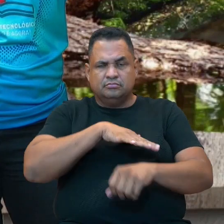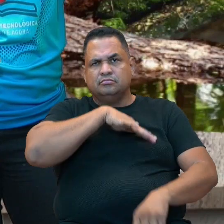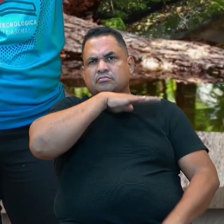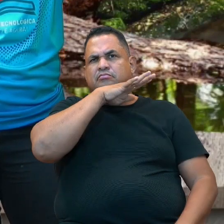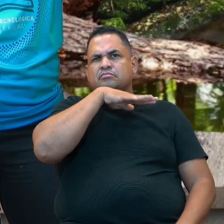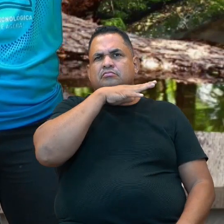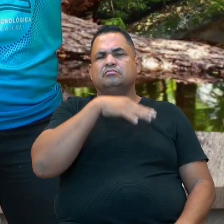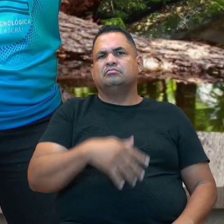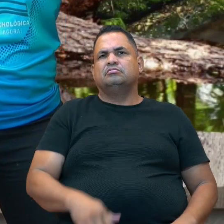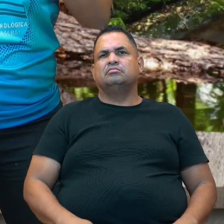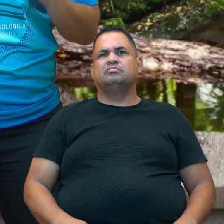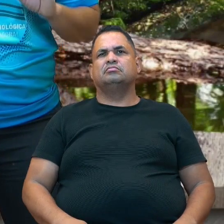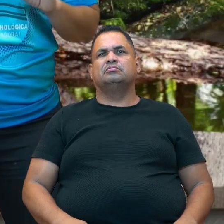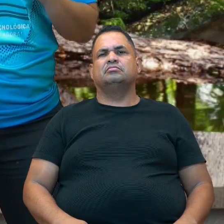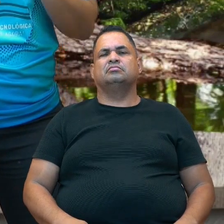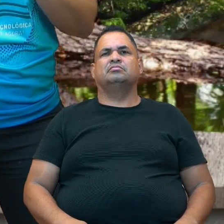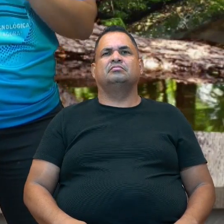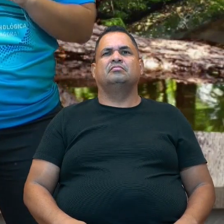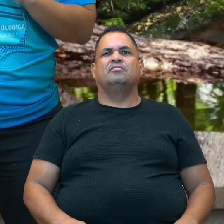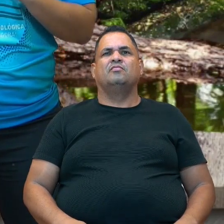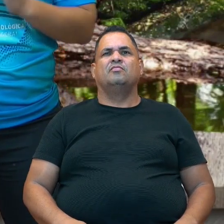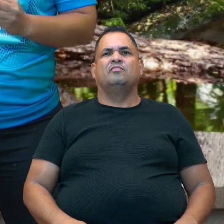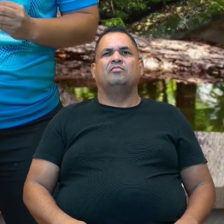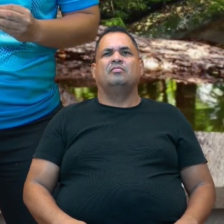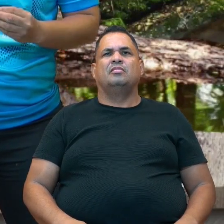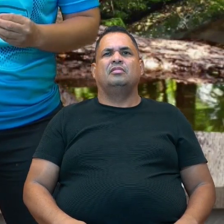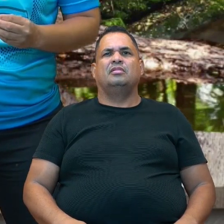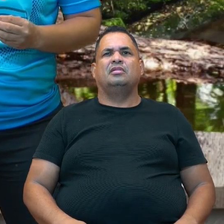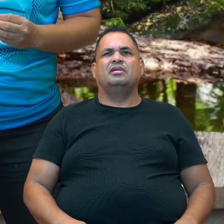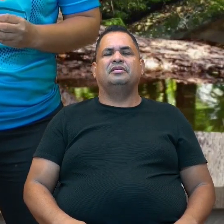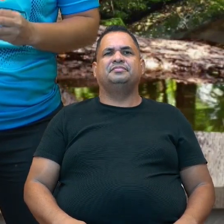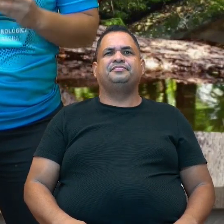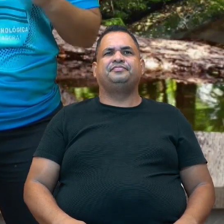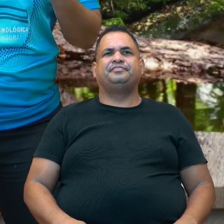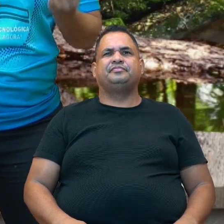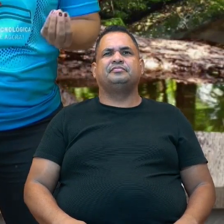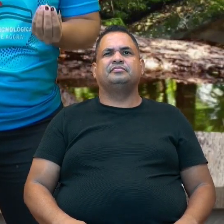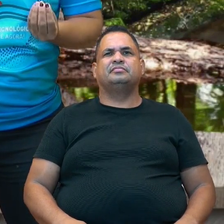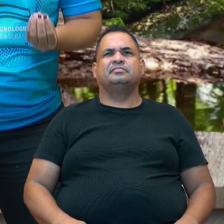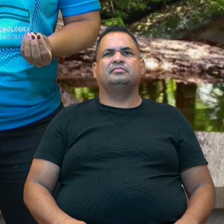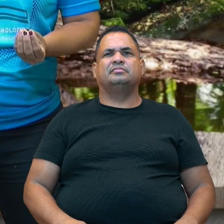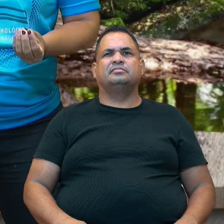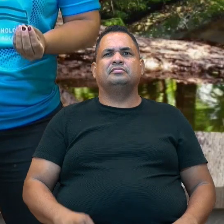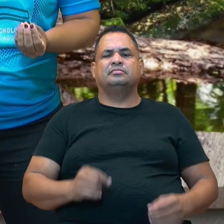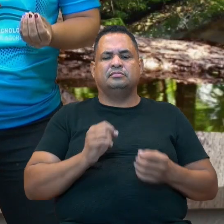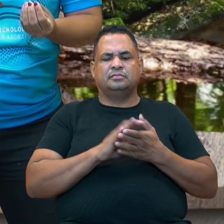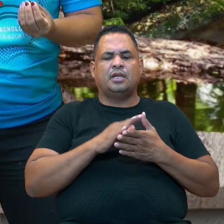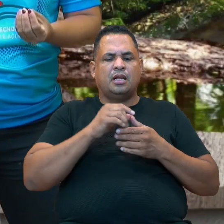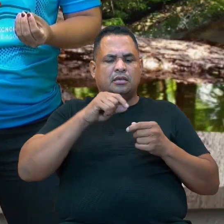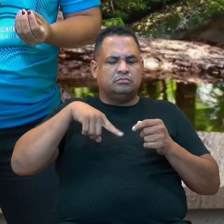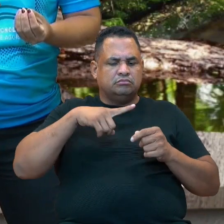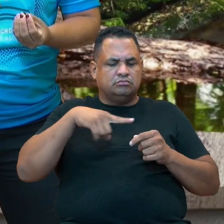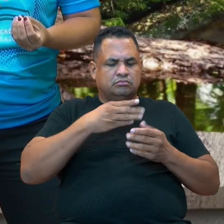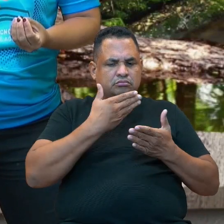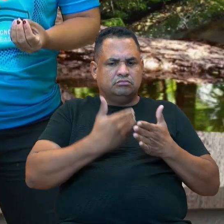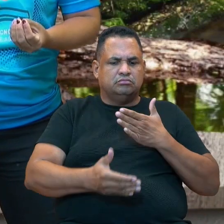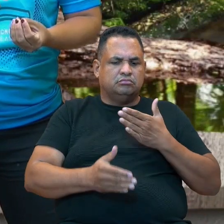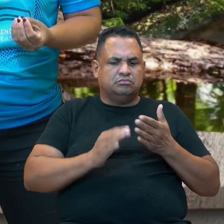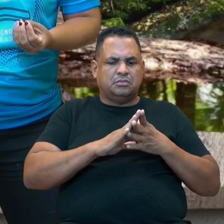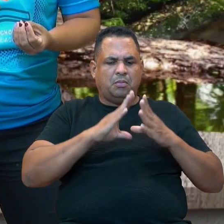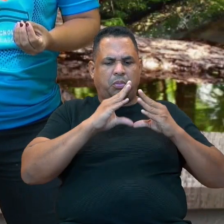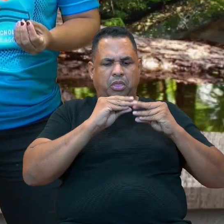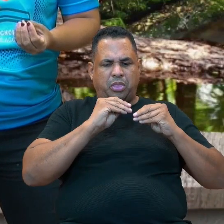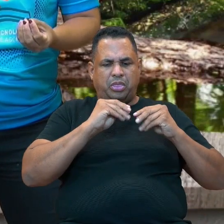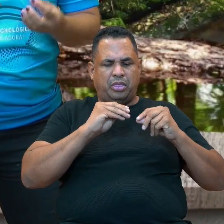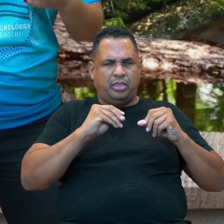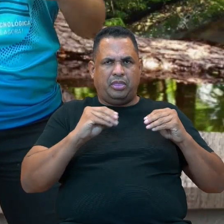inteiro, né? E aí, nesse caso ali, aquela cauda perdida vai apodrecer, se o animal não comer, vai